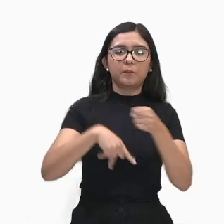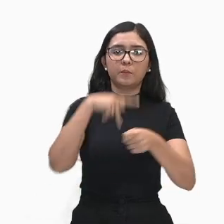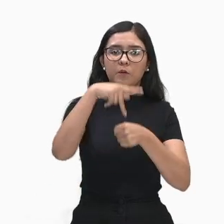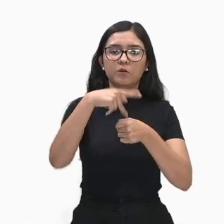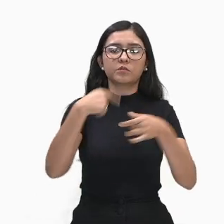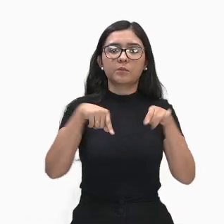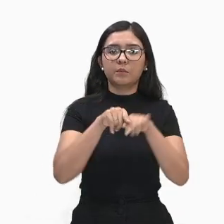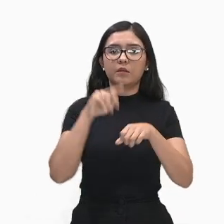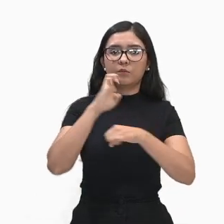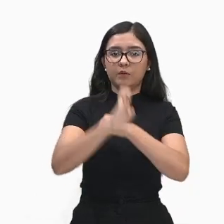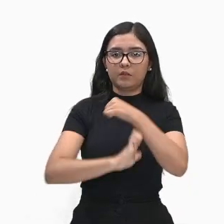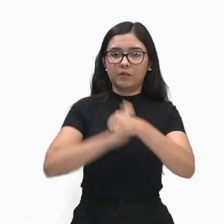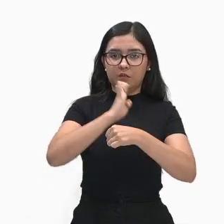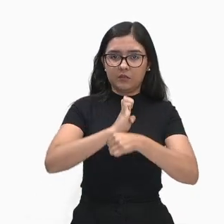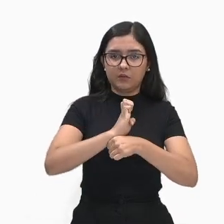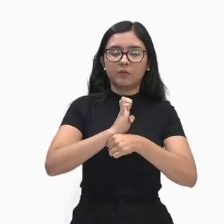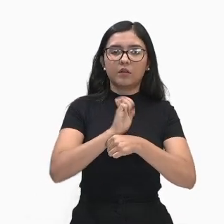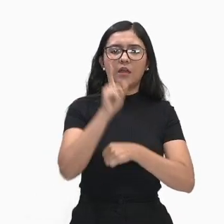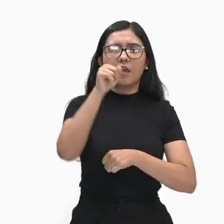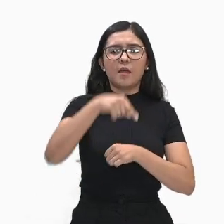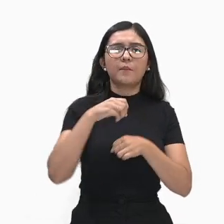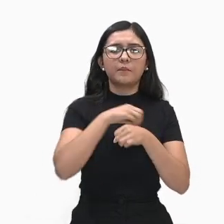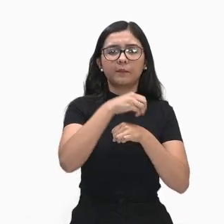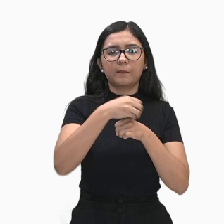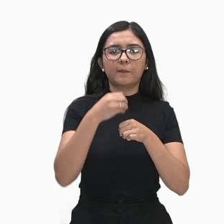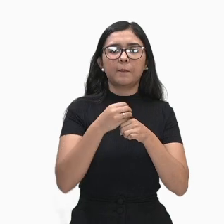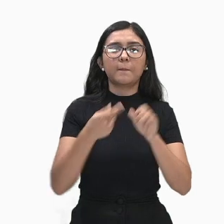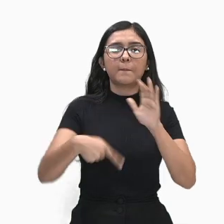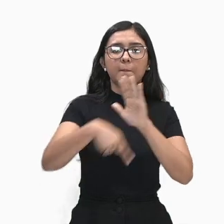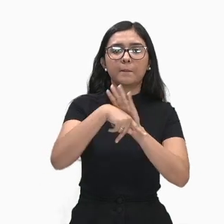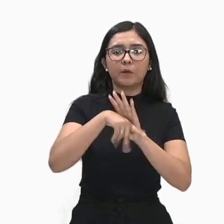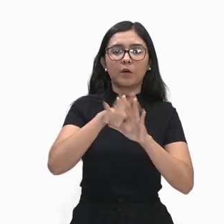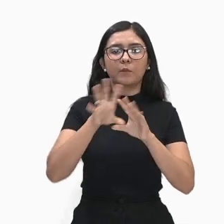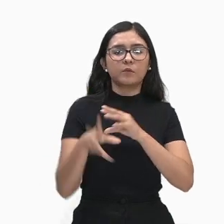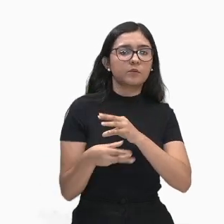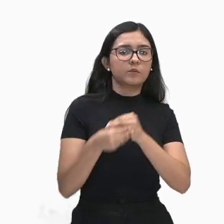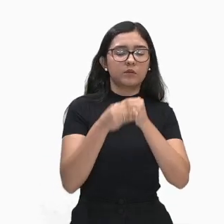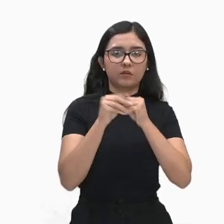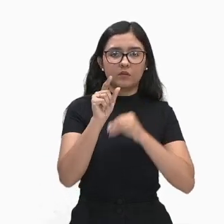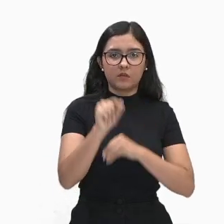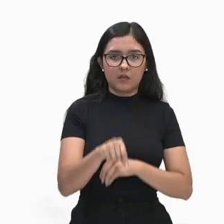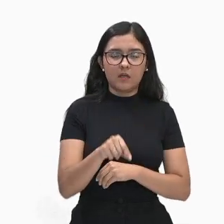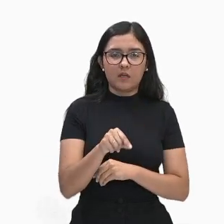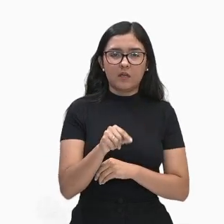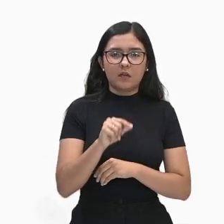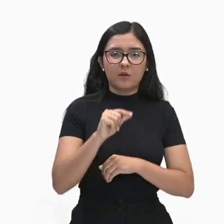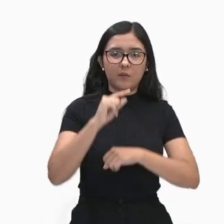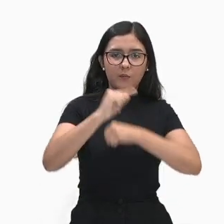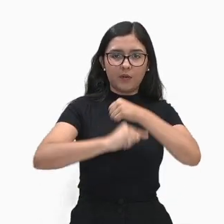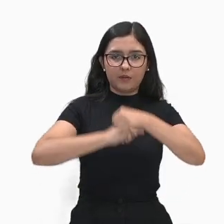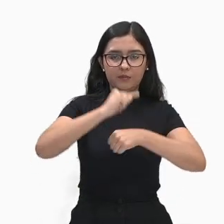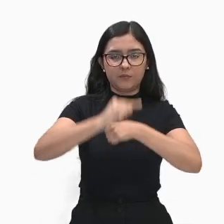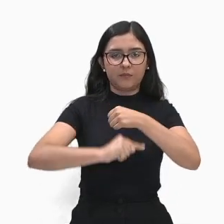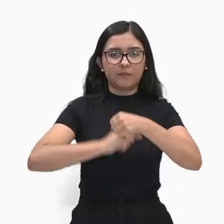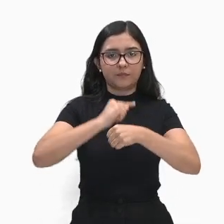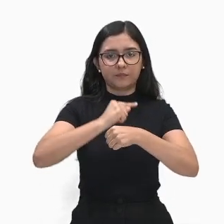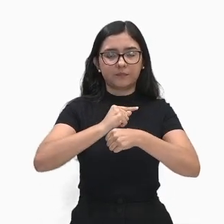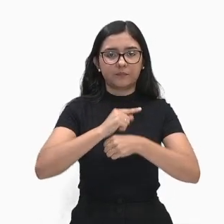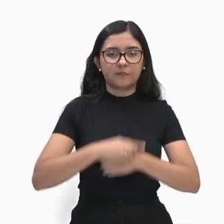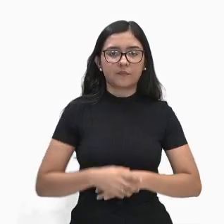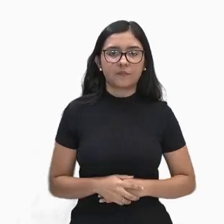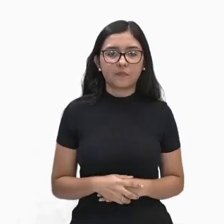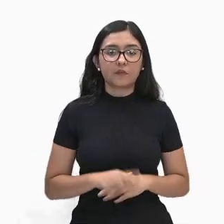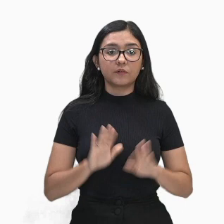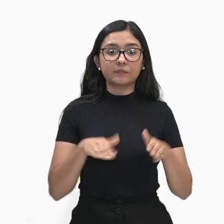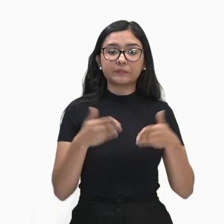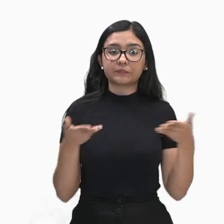dos elétrons, que são as partículas elementares que compõem o átomo. Então,